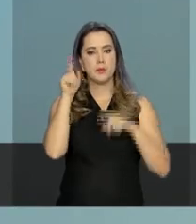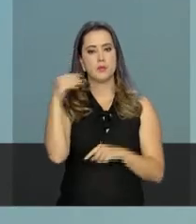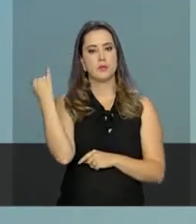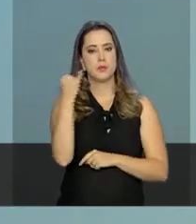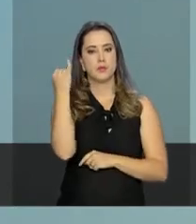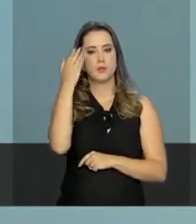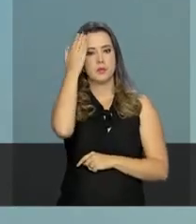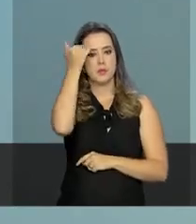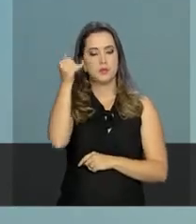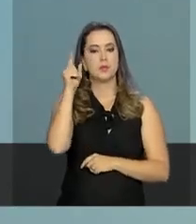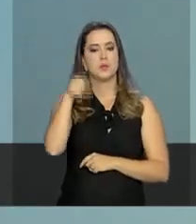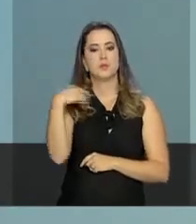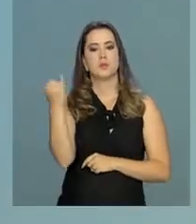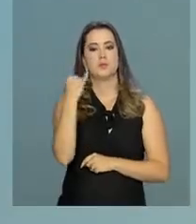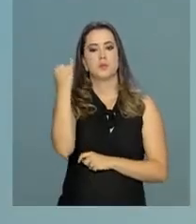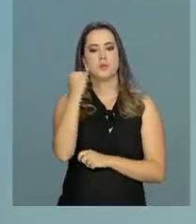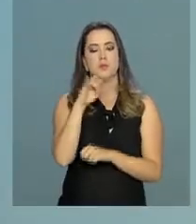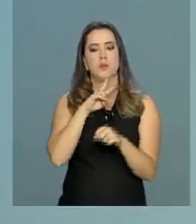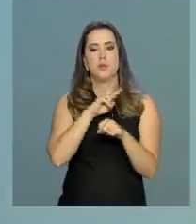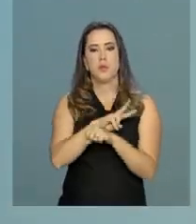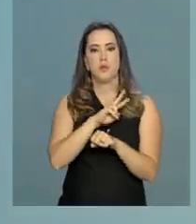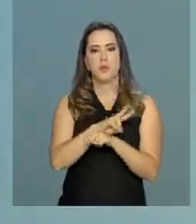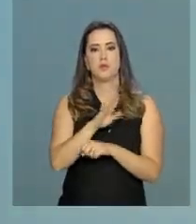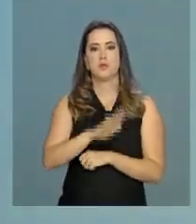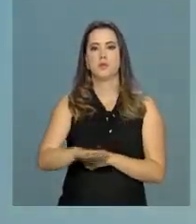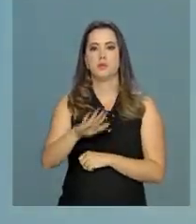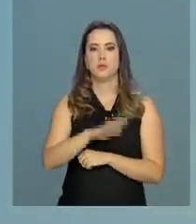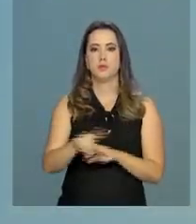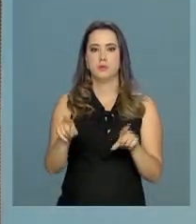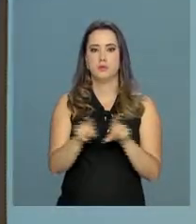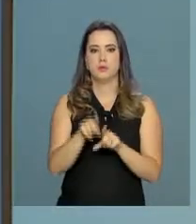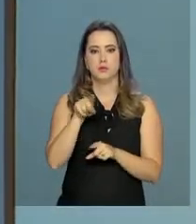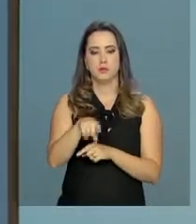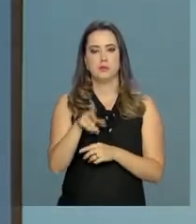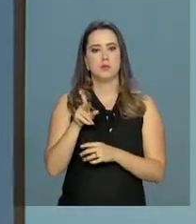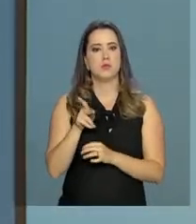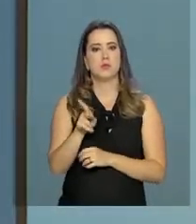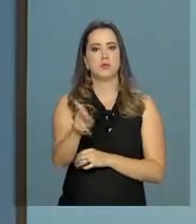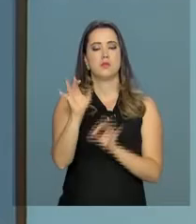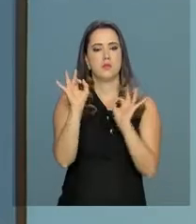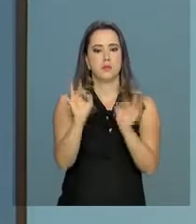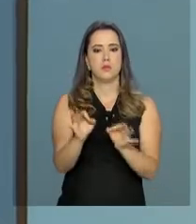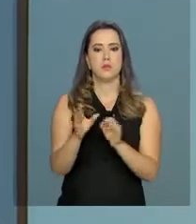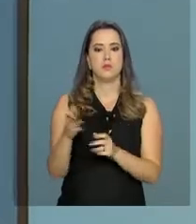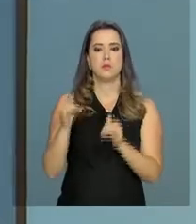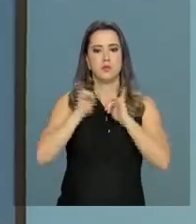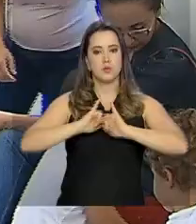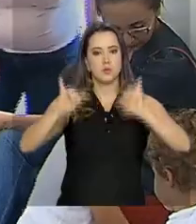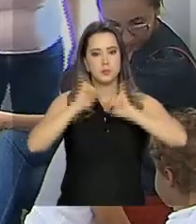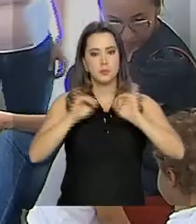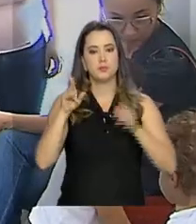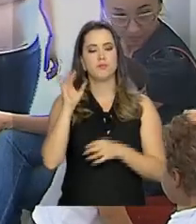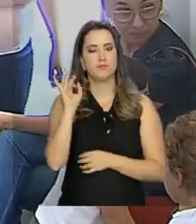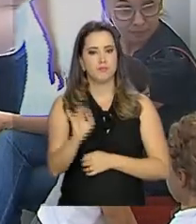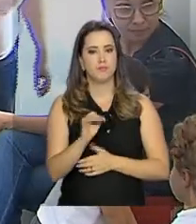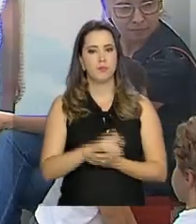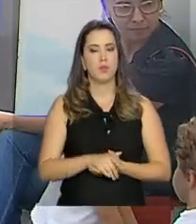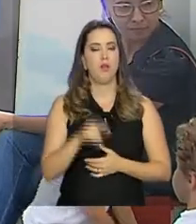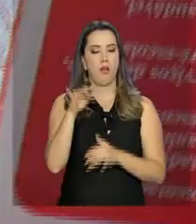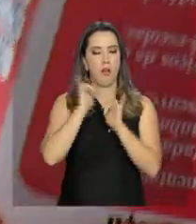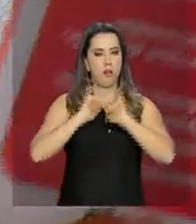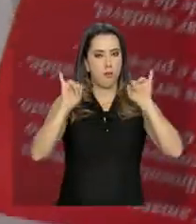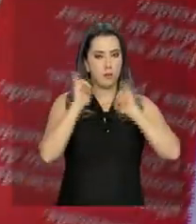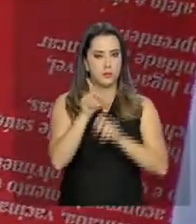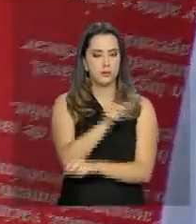sabe como é importante a imunização das crianças e tá tudo em dia a gente vai participar da campanha mesmo com a campanha nacional